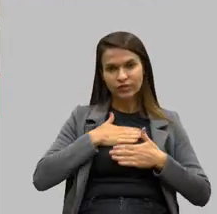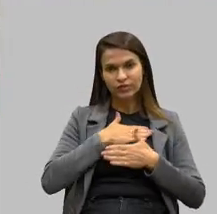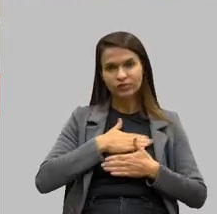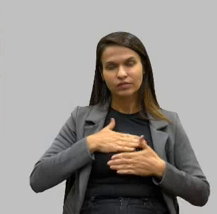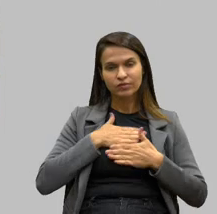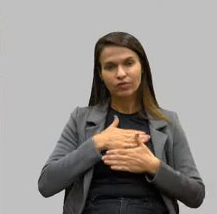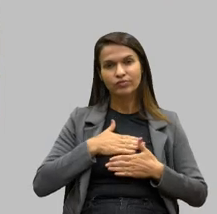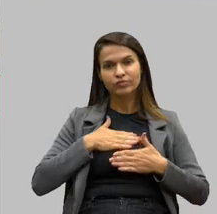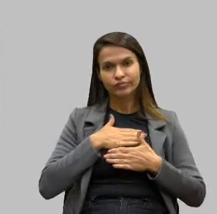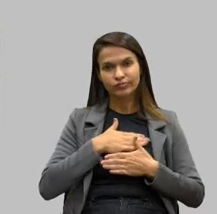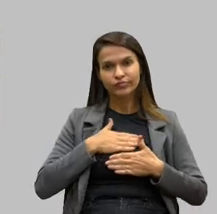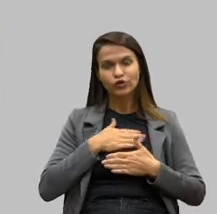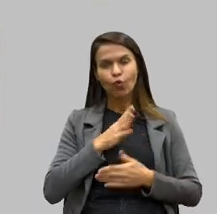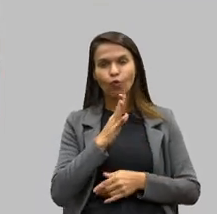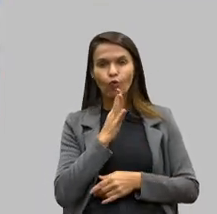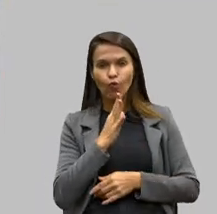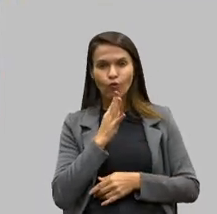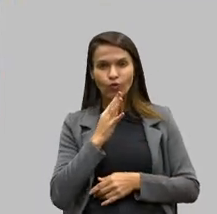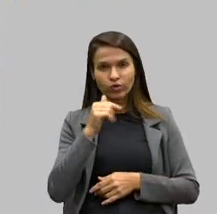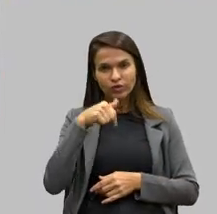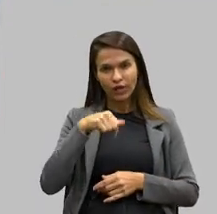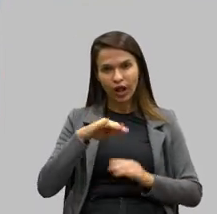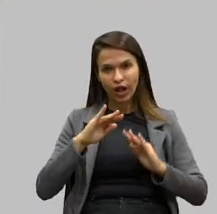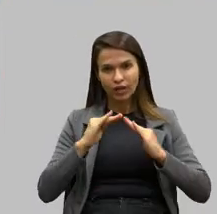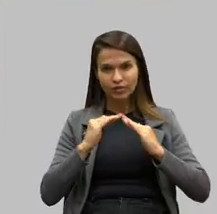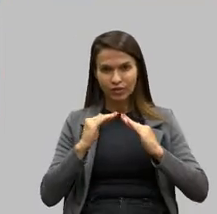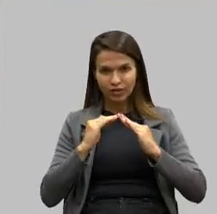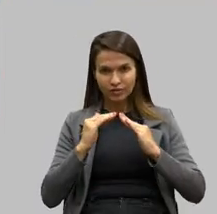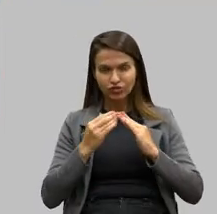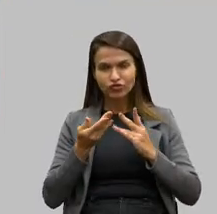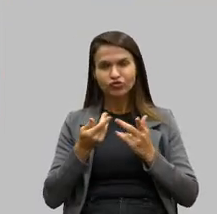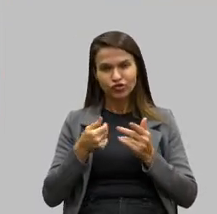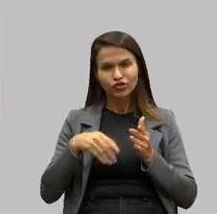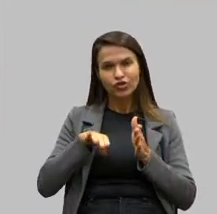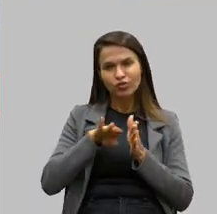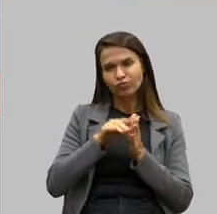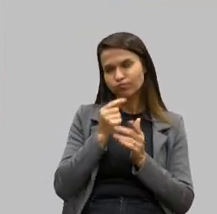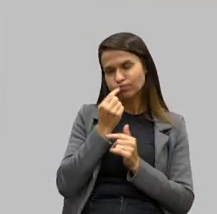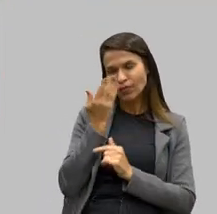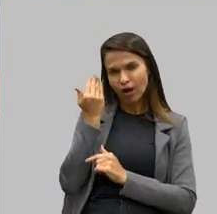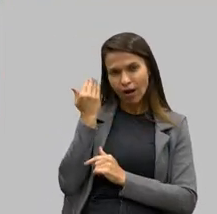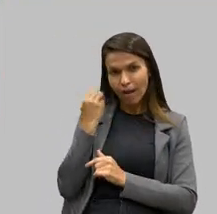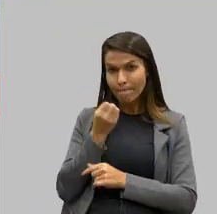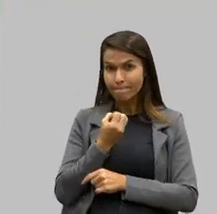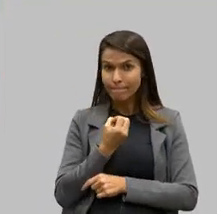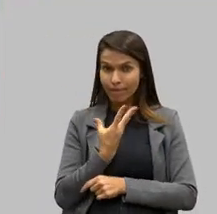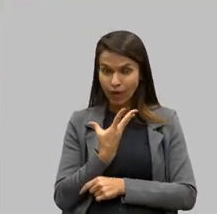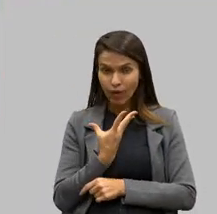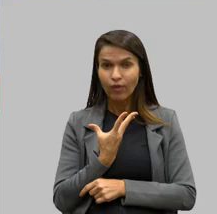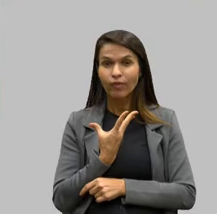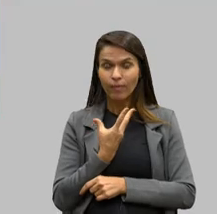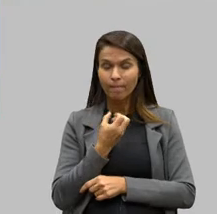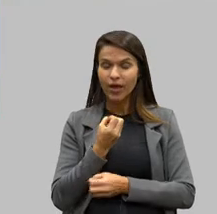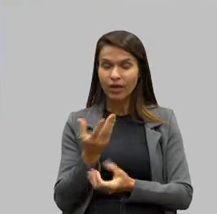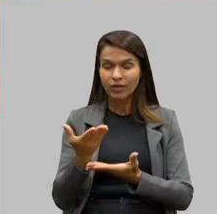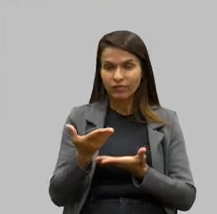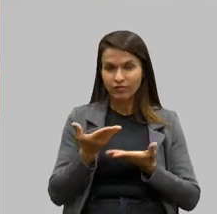de conhecer aqui nessa casa, a senhora que chegou recentemente. Muito bom. Será muito bem-vinda